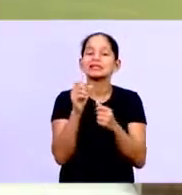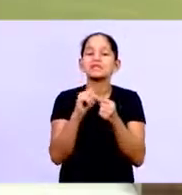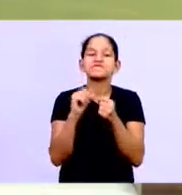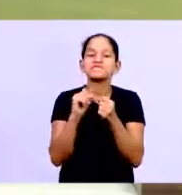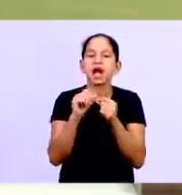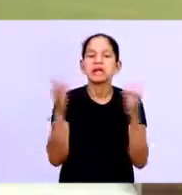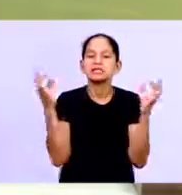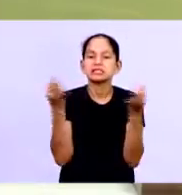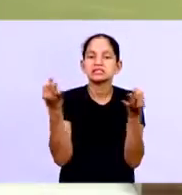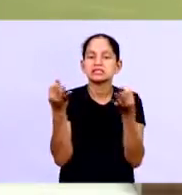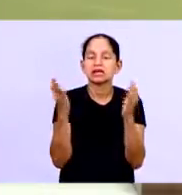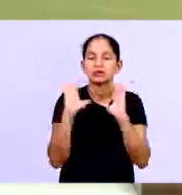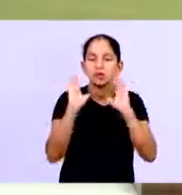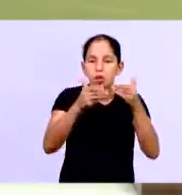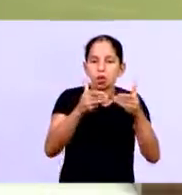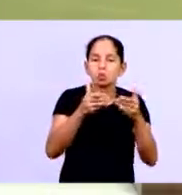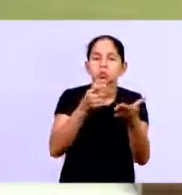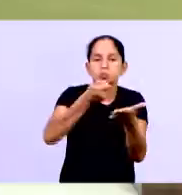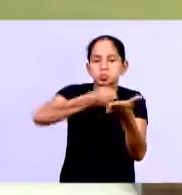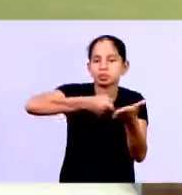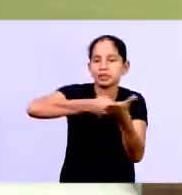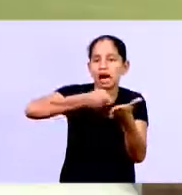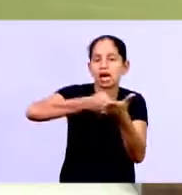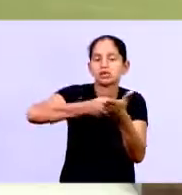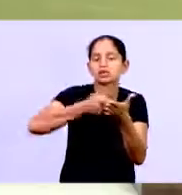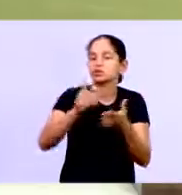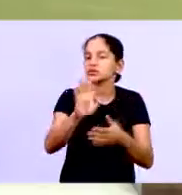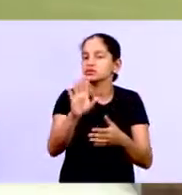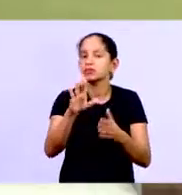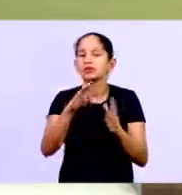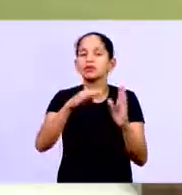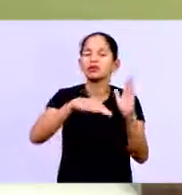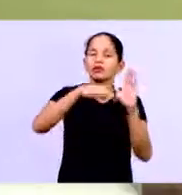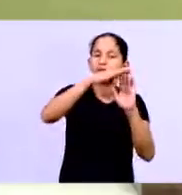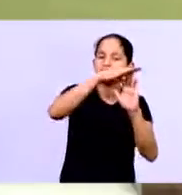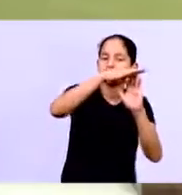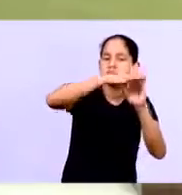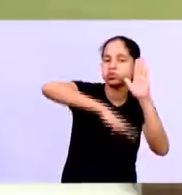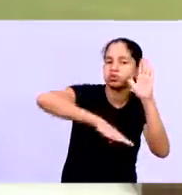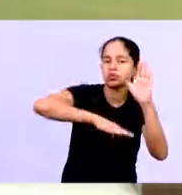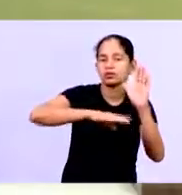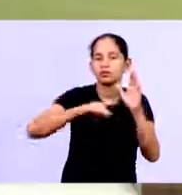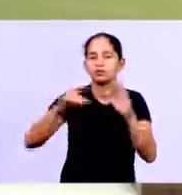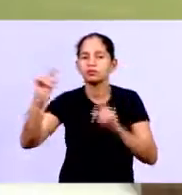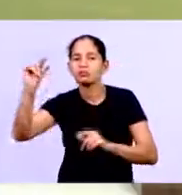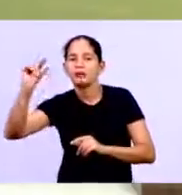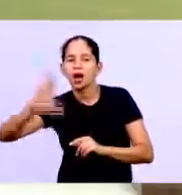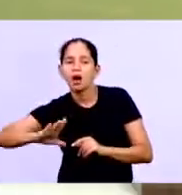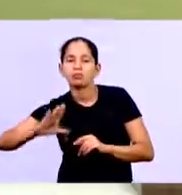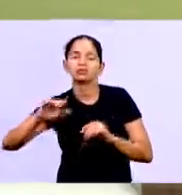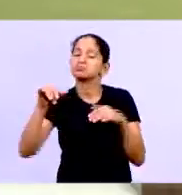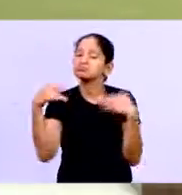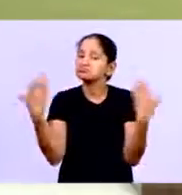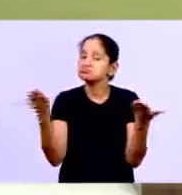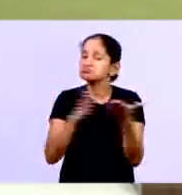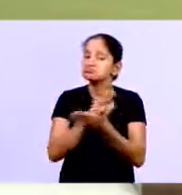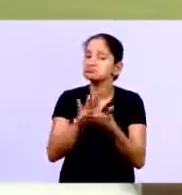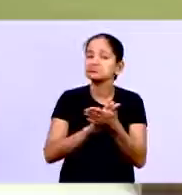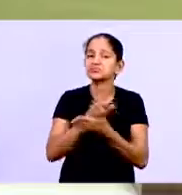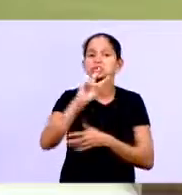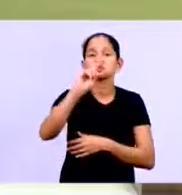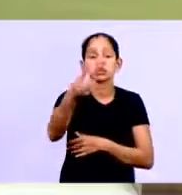da prestação, não é uma prestação fixa ou não é decrescente. Ele pode pagar, por exemplo, R$1.000 esse mês, no próximo mês pagar